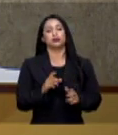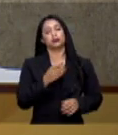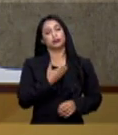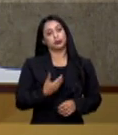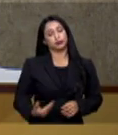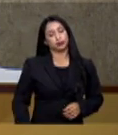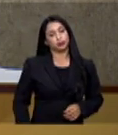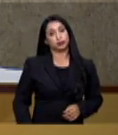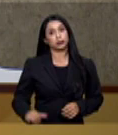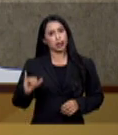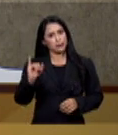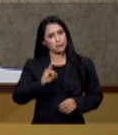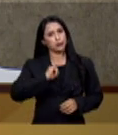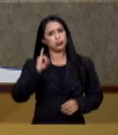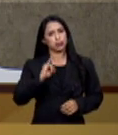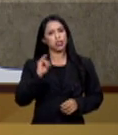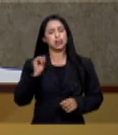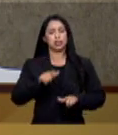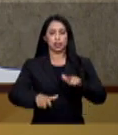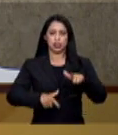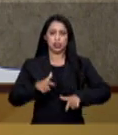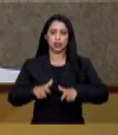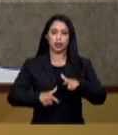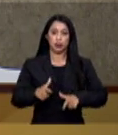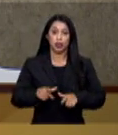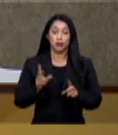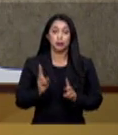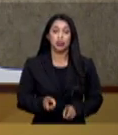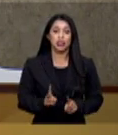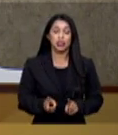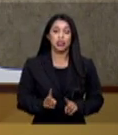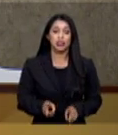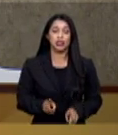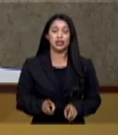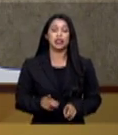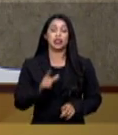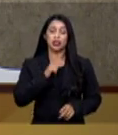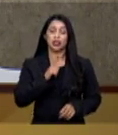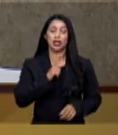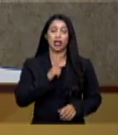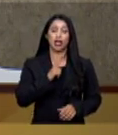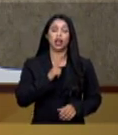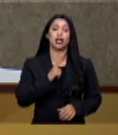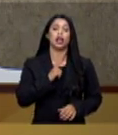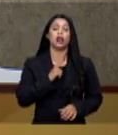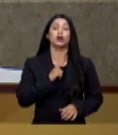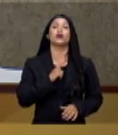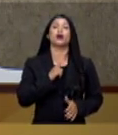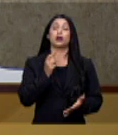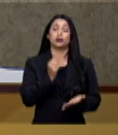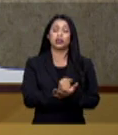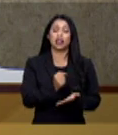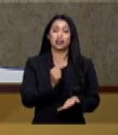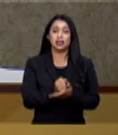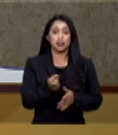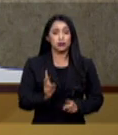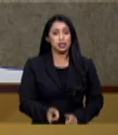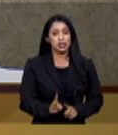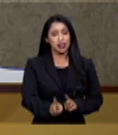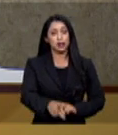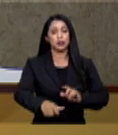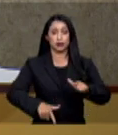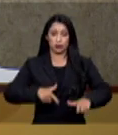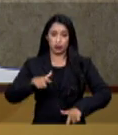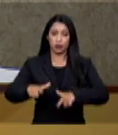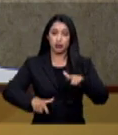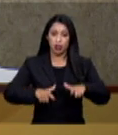serviços socioeducacionais demanda a estabilidade do quadro de contratação do Instituto para fins de